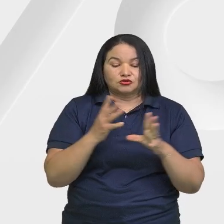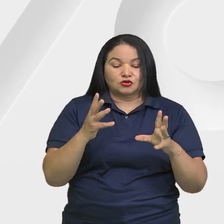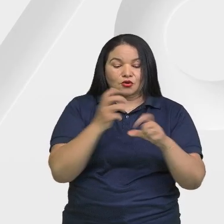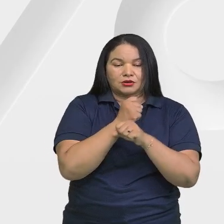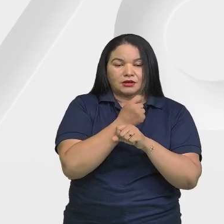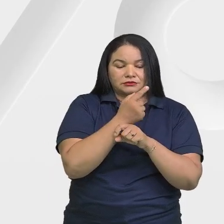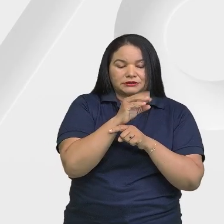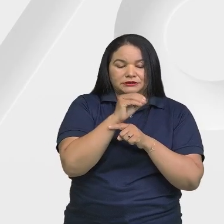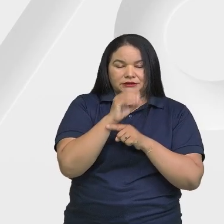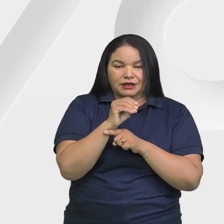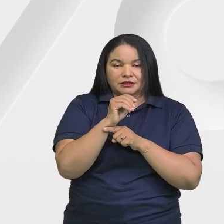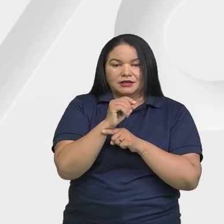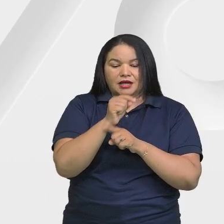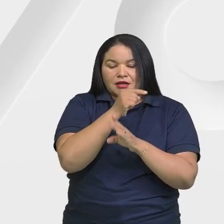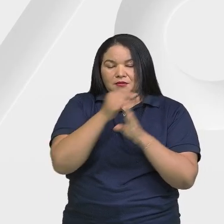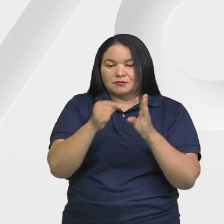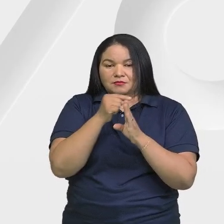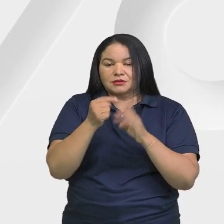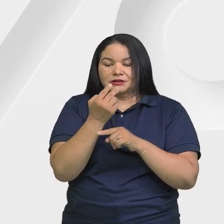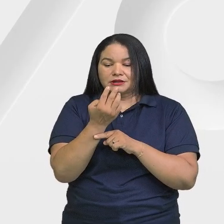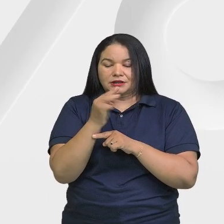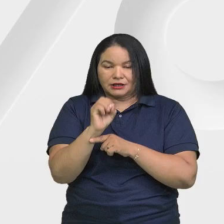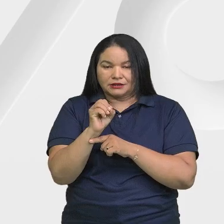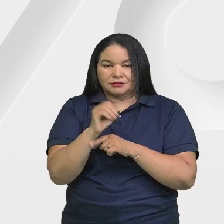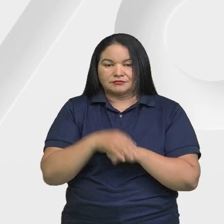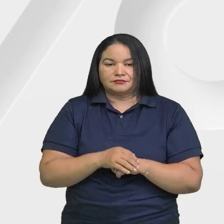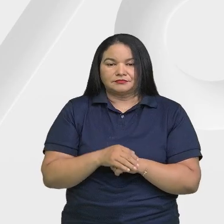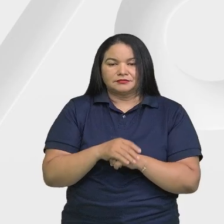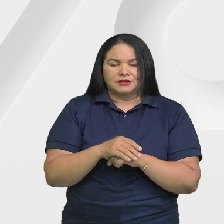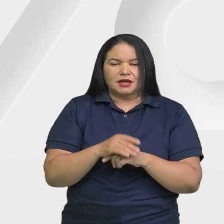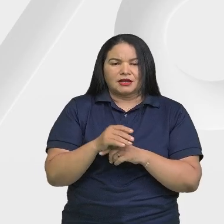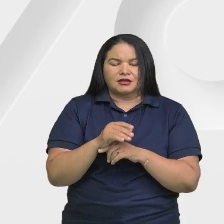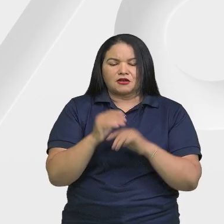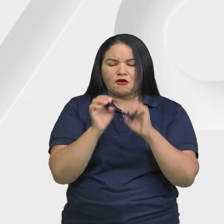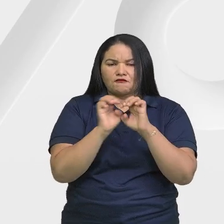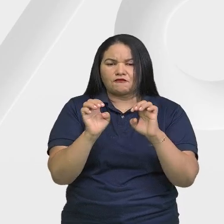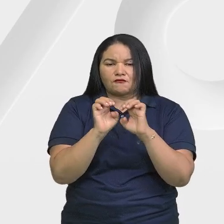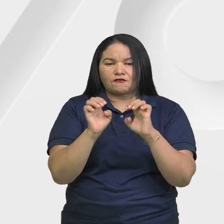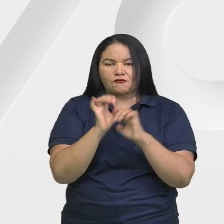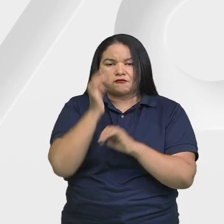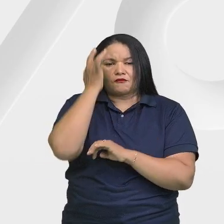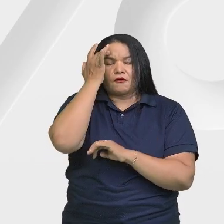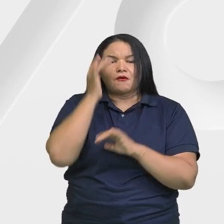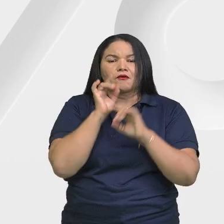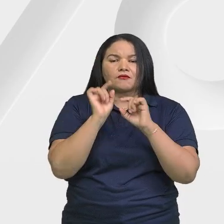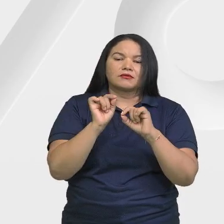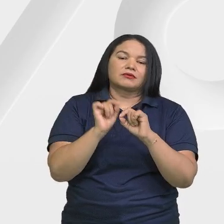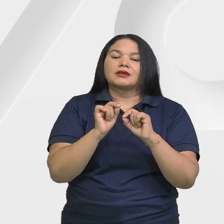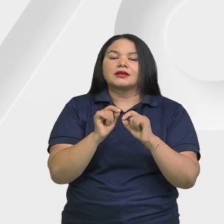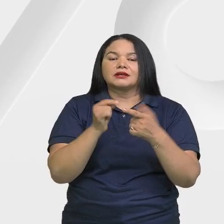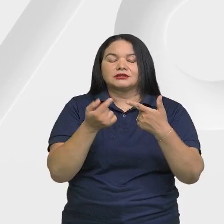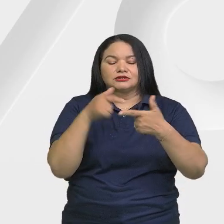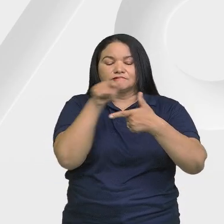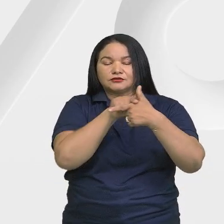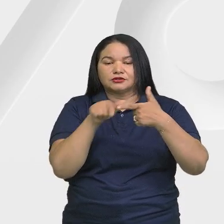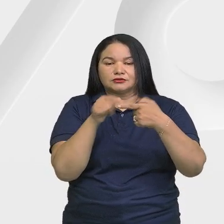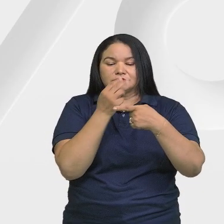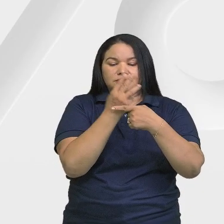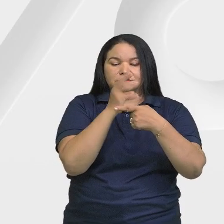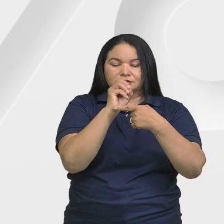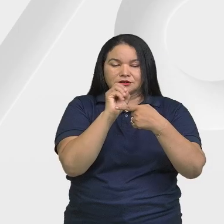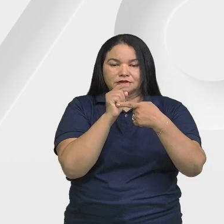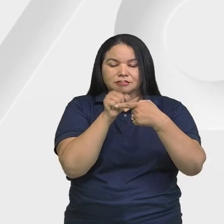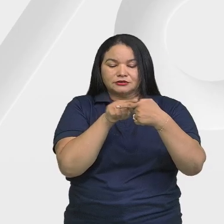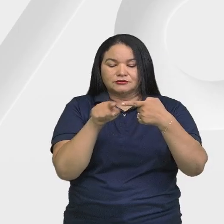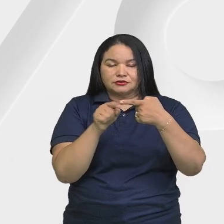100. Por fim, vejamos. Se pegarmos a forma percentual, 30%, e dividirmos por 100,